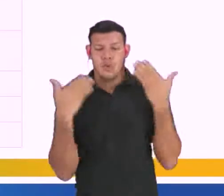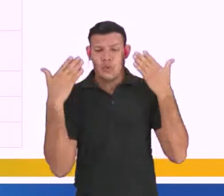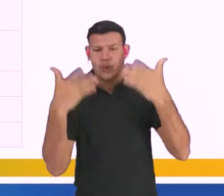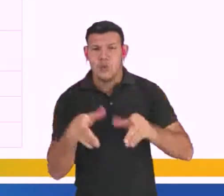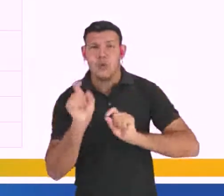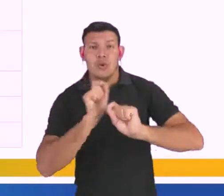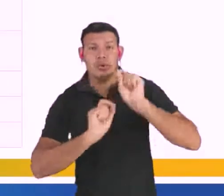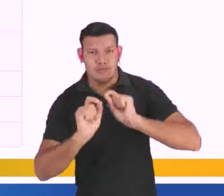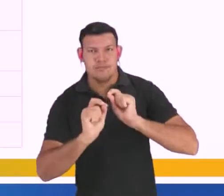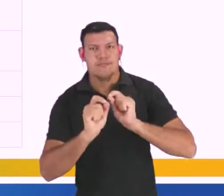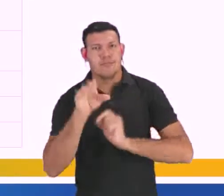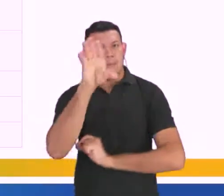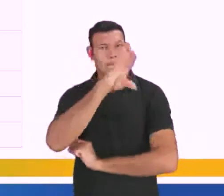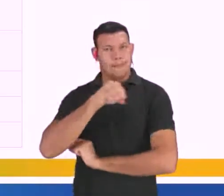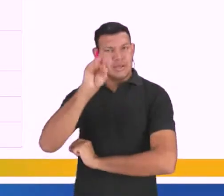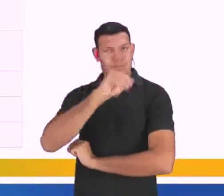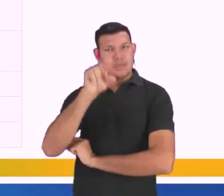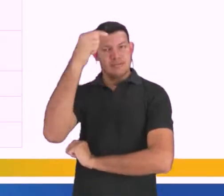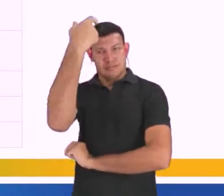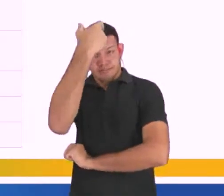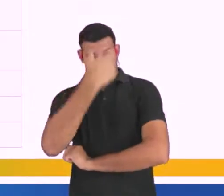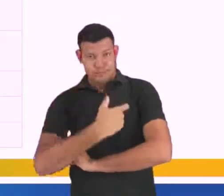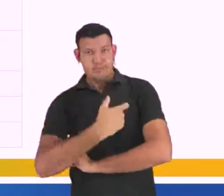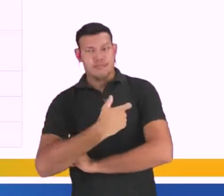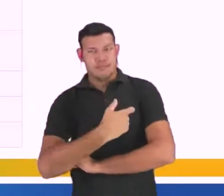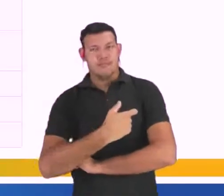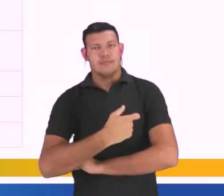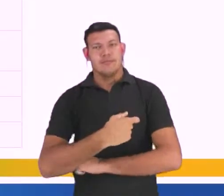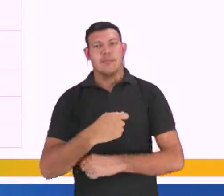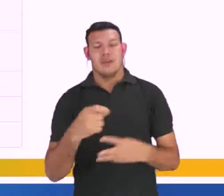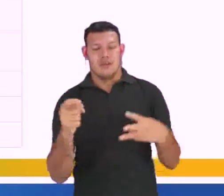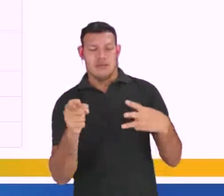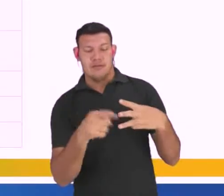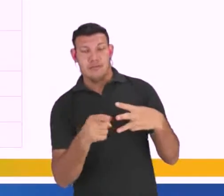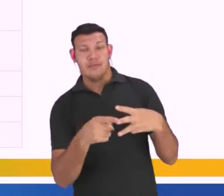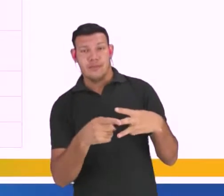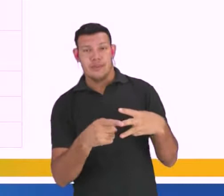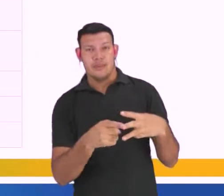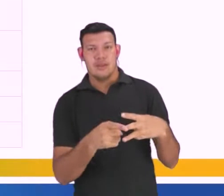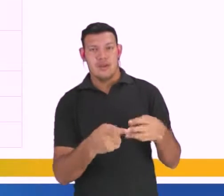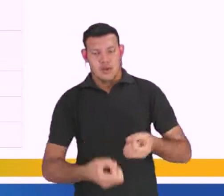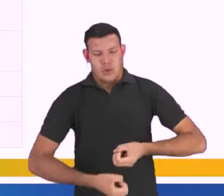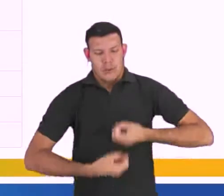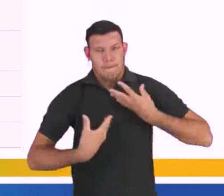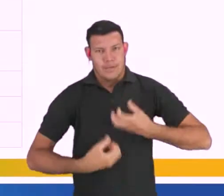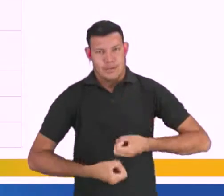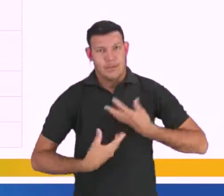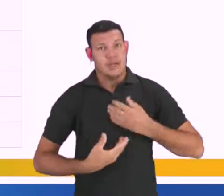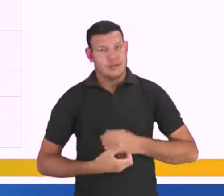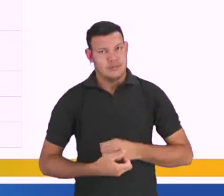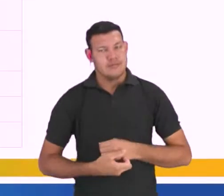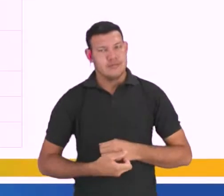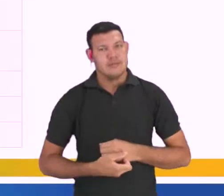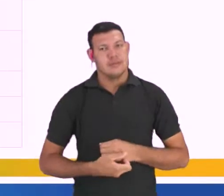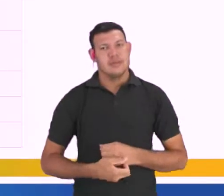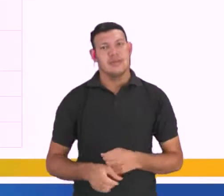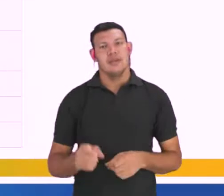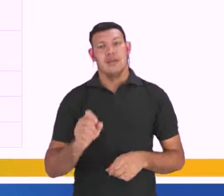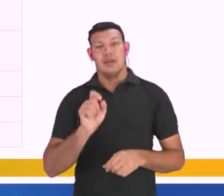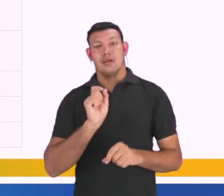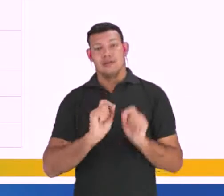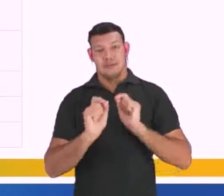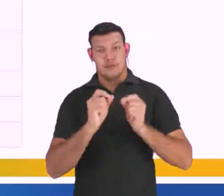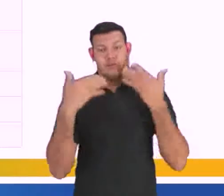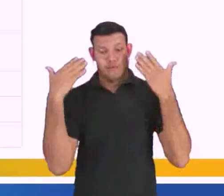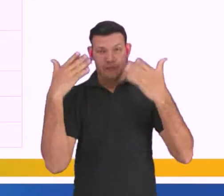foco o emissor, a função poética, que tem como foco a mensagem, e a fática a gente vai